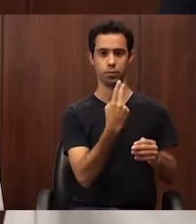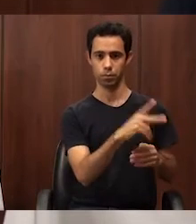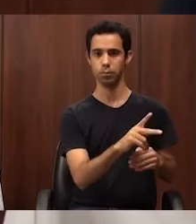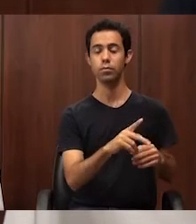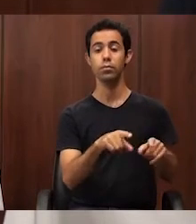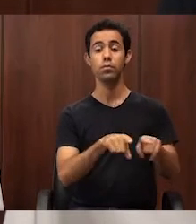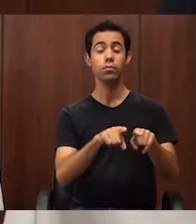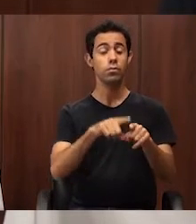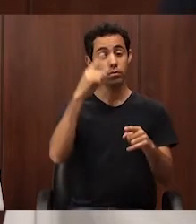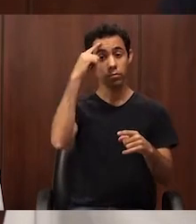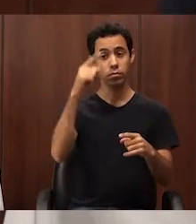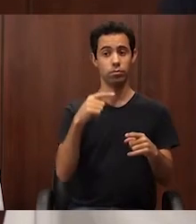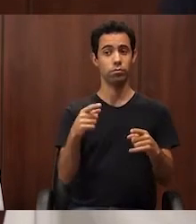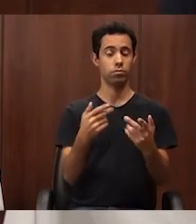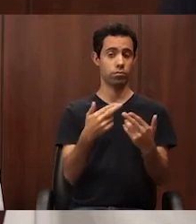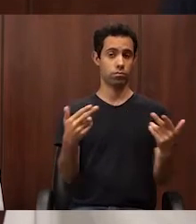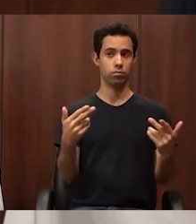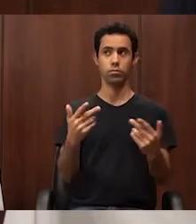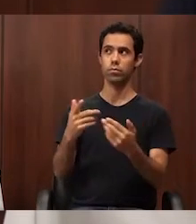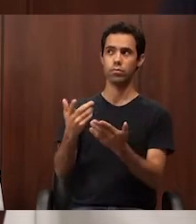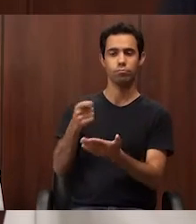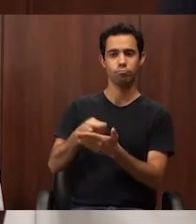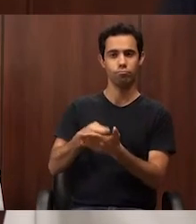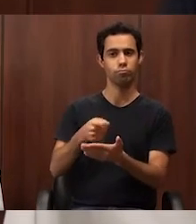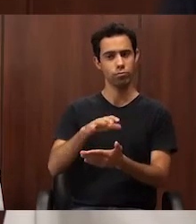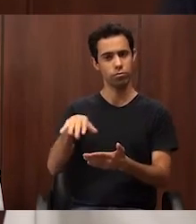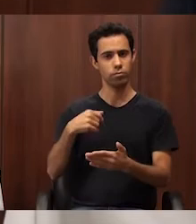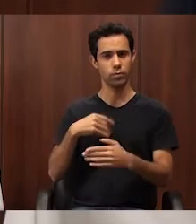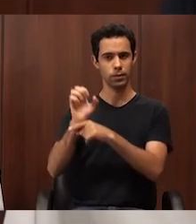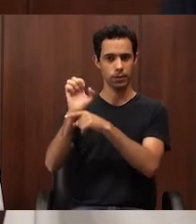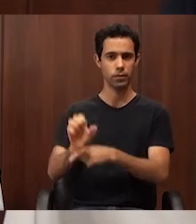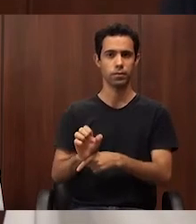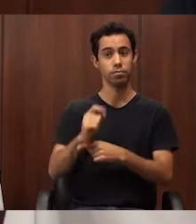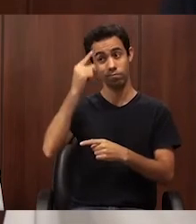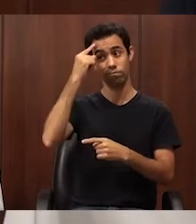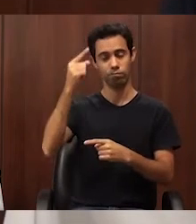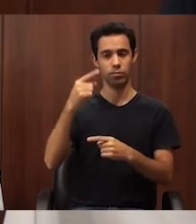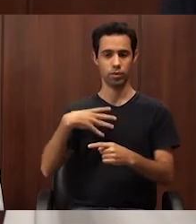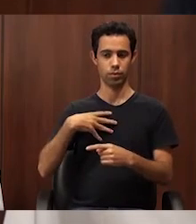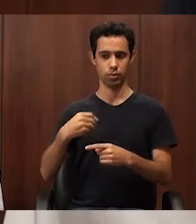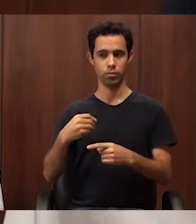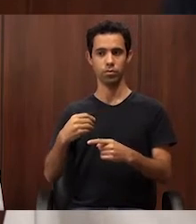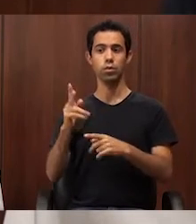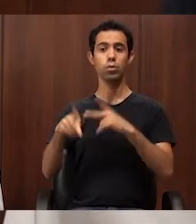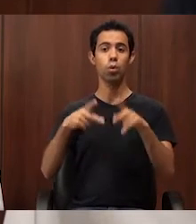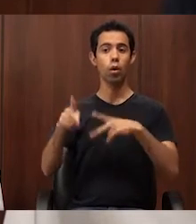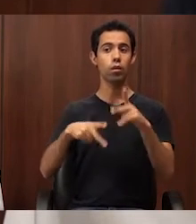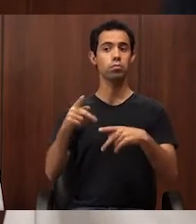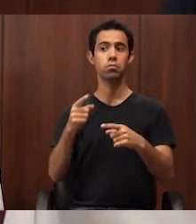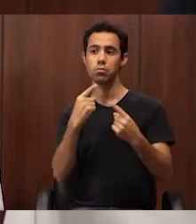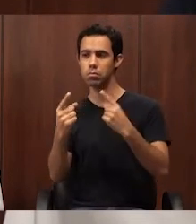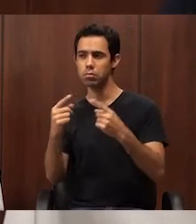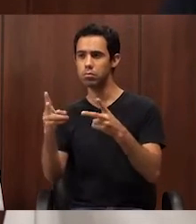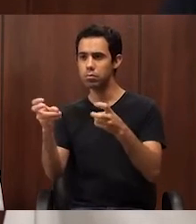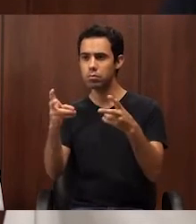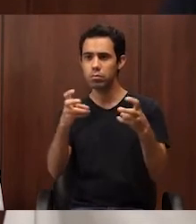totalmente impensável, um dever absoluto do Estado. Então, ela colocou os filhos numa escola pública e ela percebeu